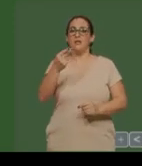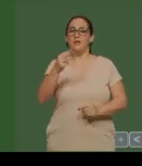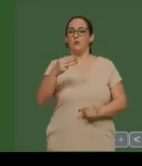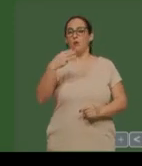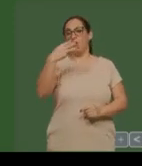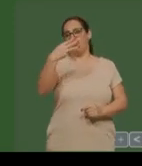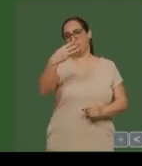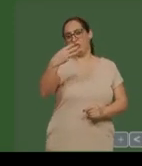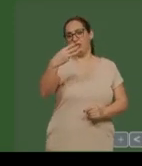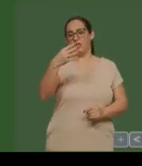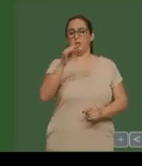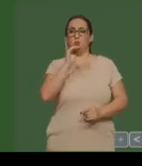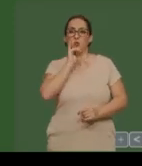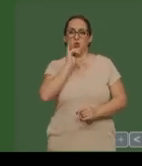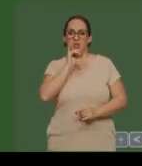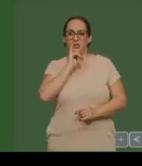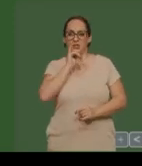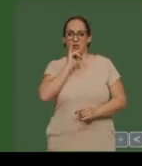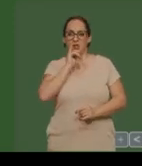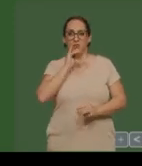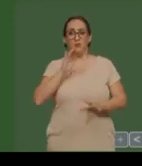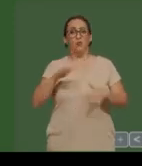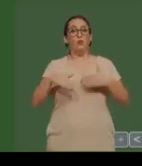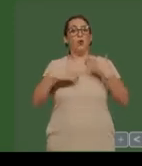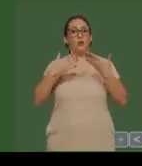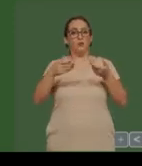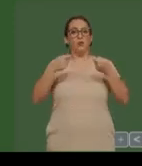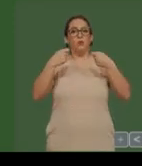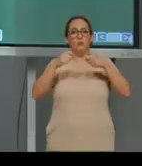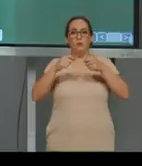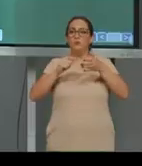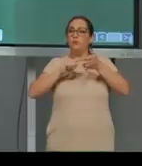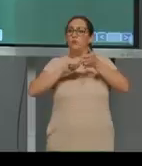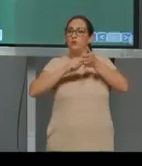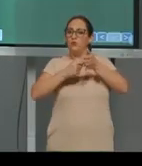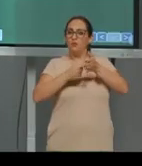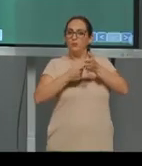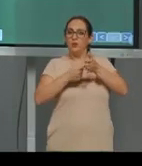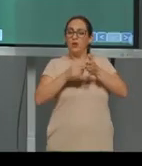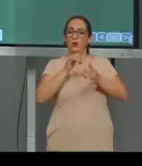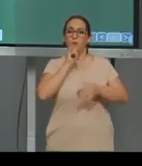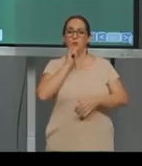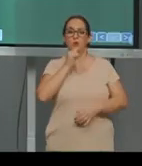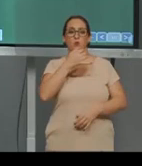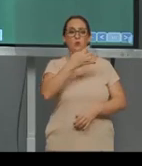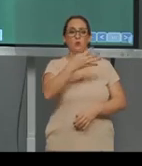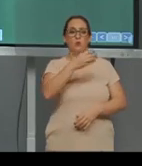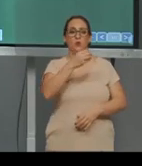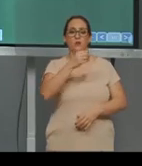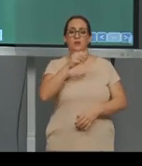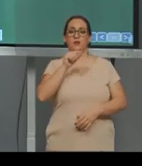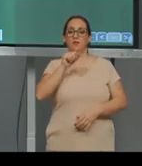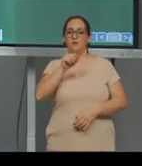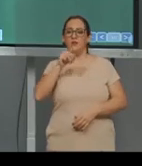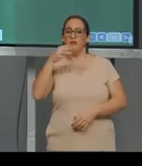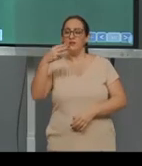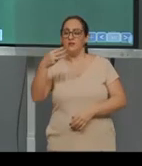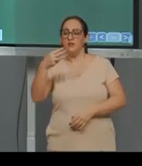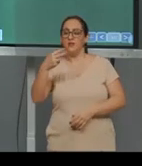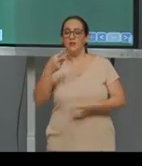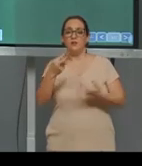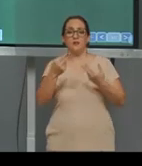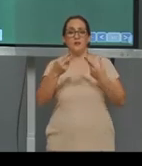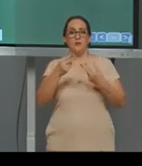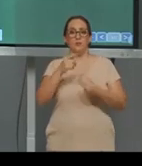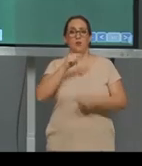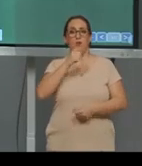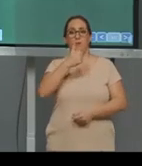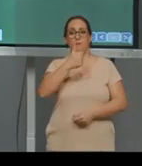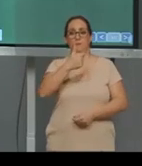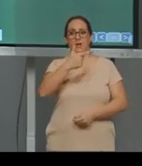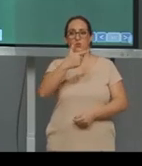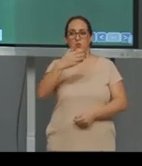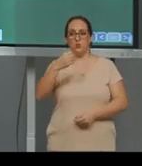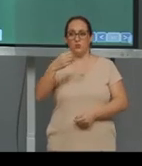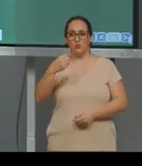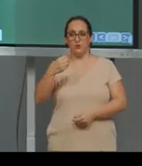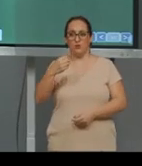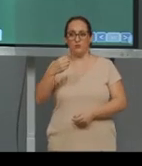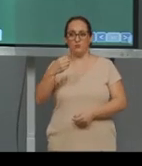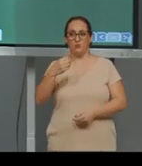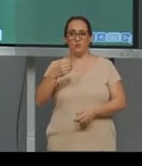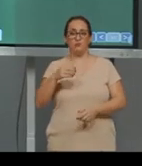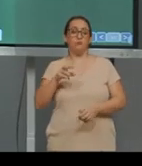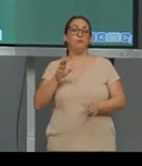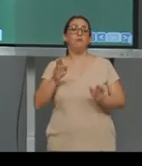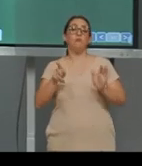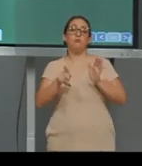isso, vai ficar 3 vezes 400, vai ficar 1.200. E qual seria a unidade? Se o raio está dado em centímetros,